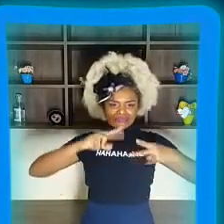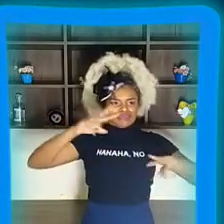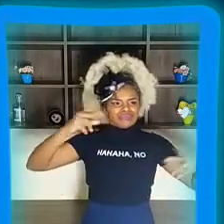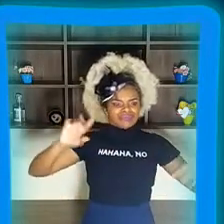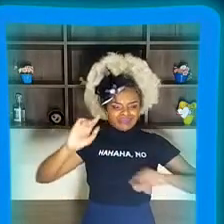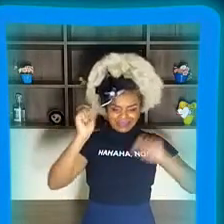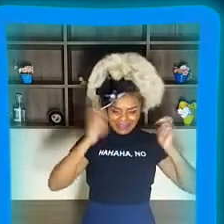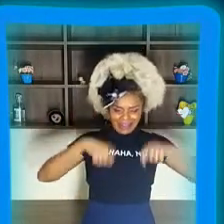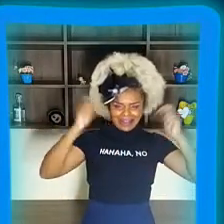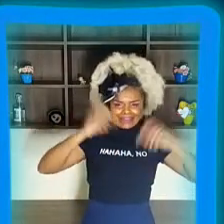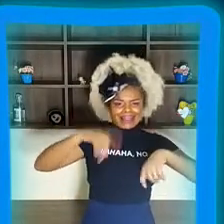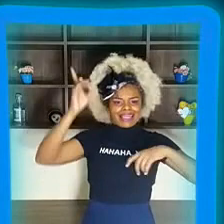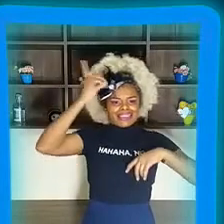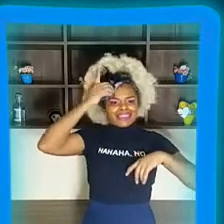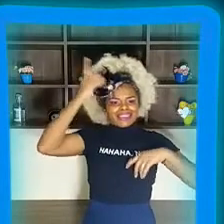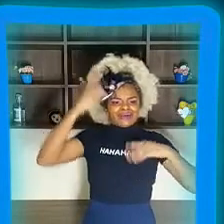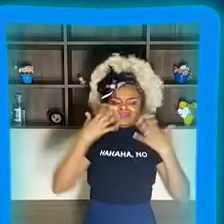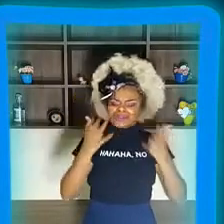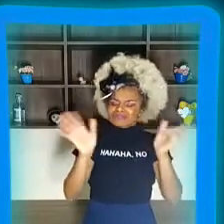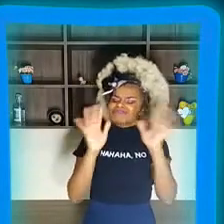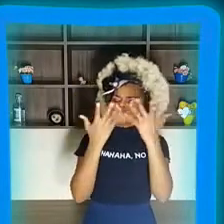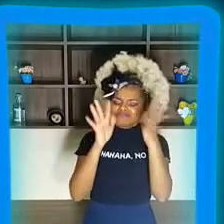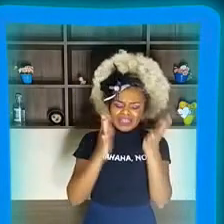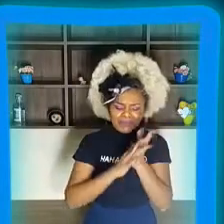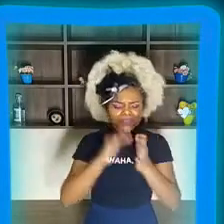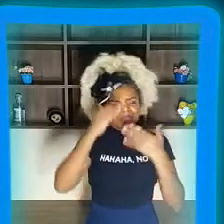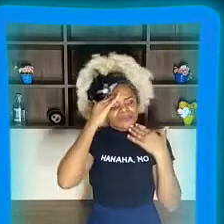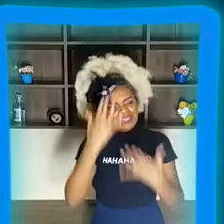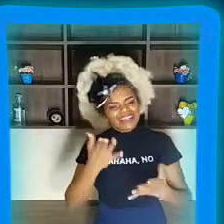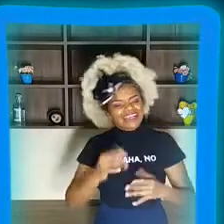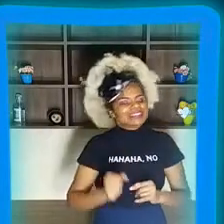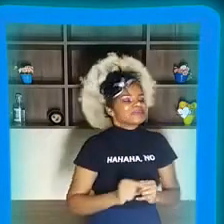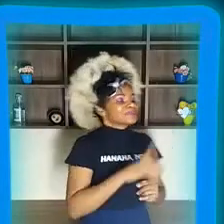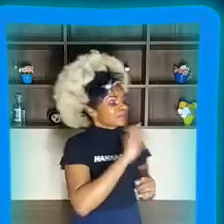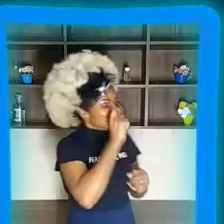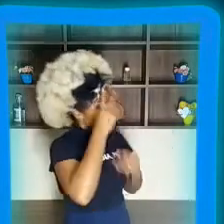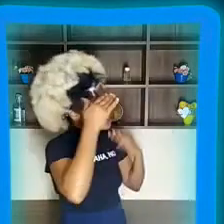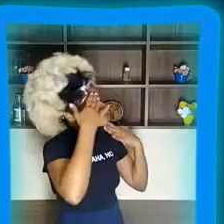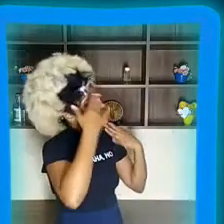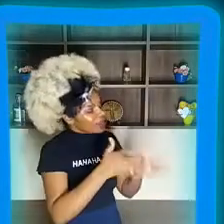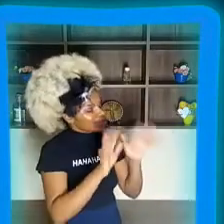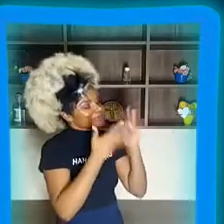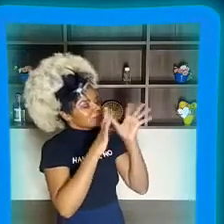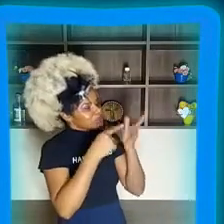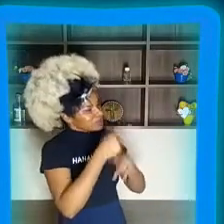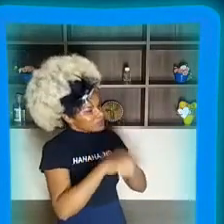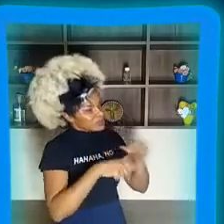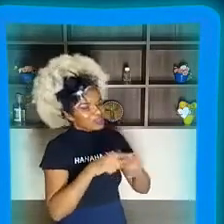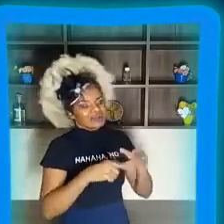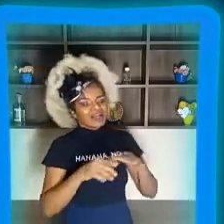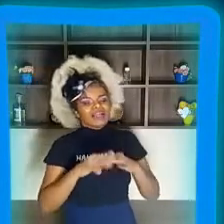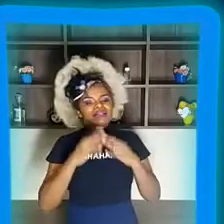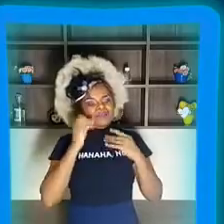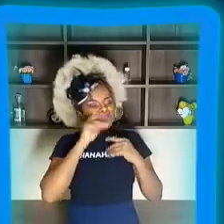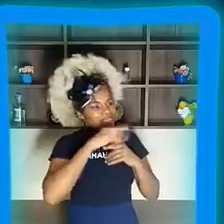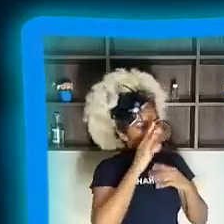multiplicar os talentos. Gente, parabéns, obrigada, muito obrigado. Parabéns. Obrigada a vocês, parabéns pelo trabalho. Todos vocês.